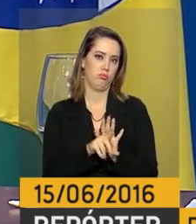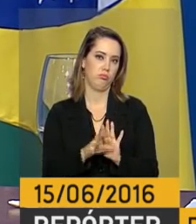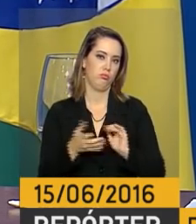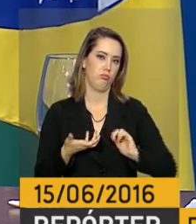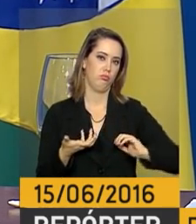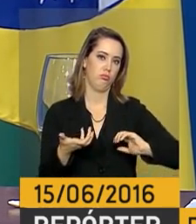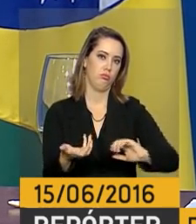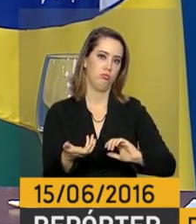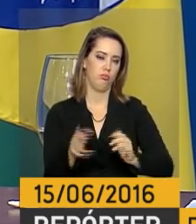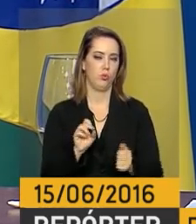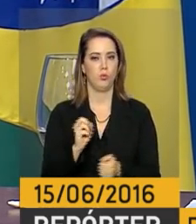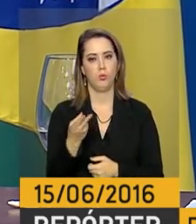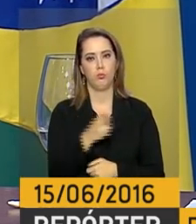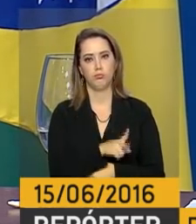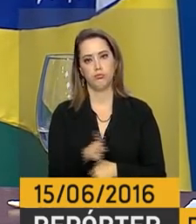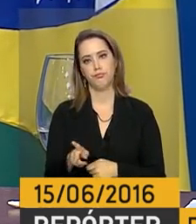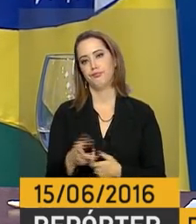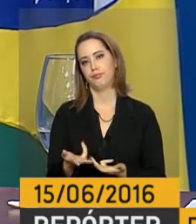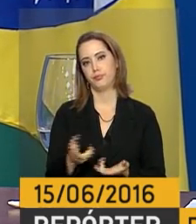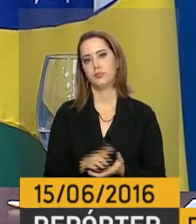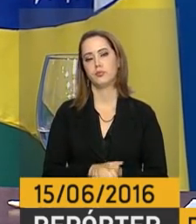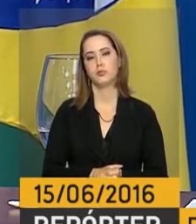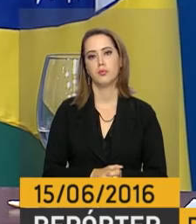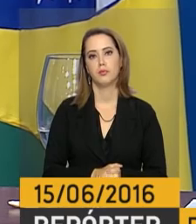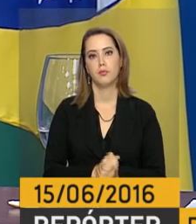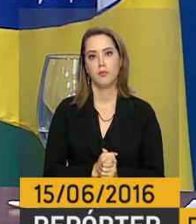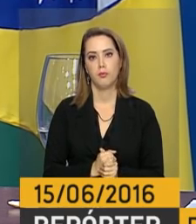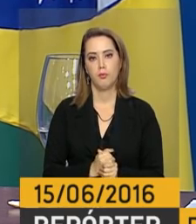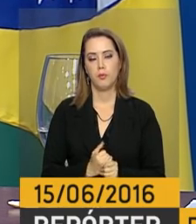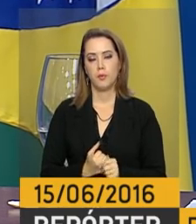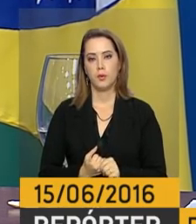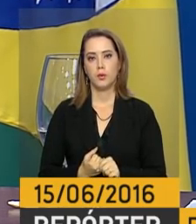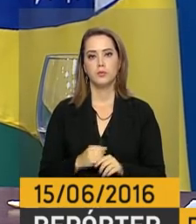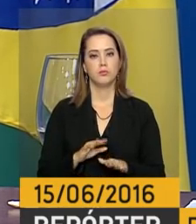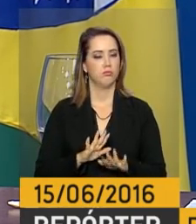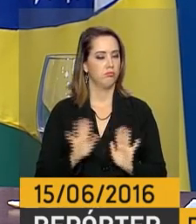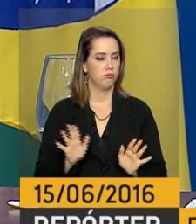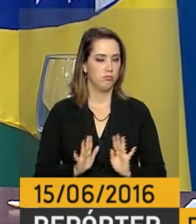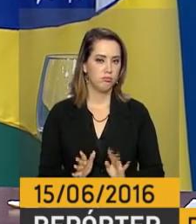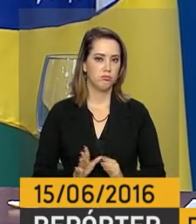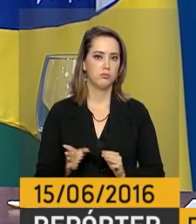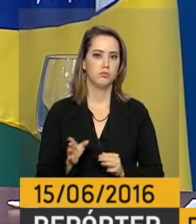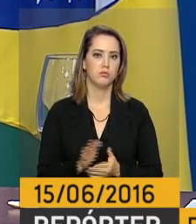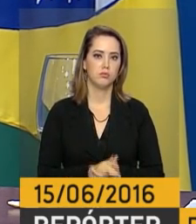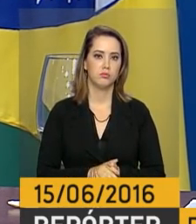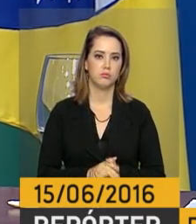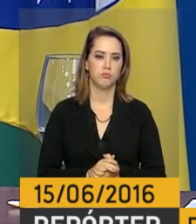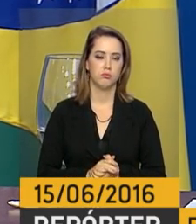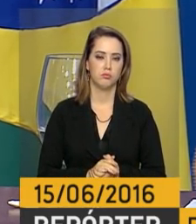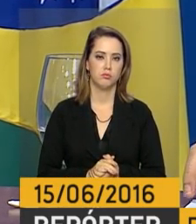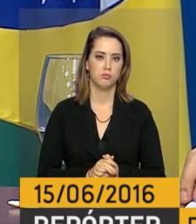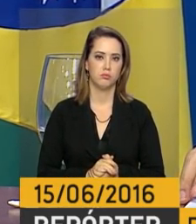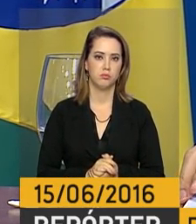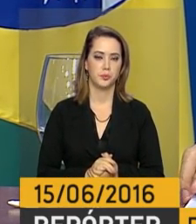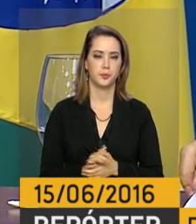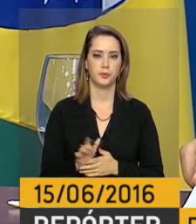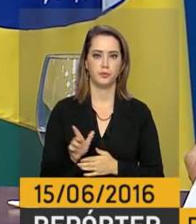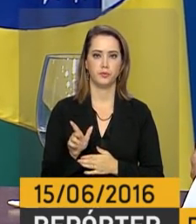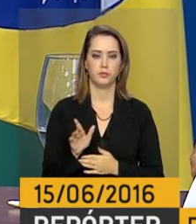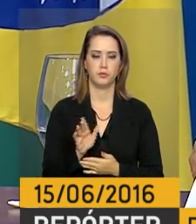órgãos dos poderes constituídos, no caso do Congresso Nacional, sem eh maiores